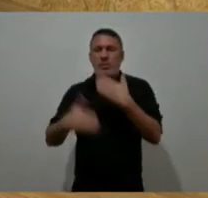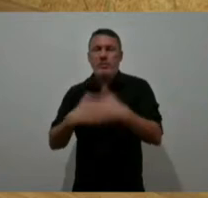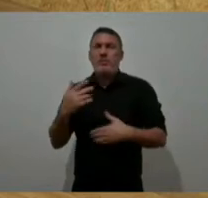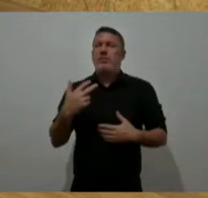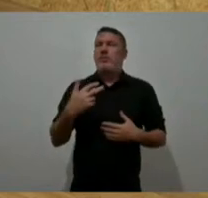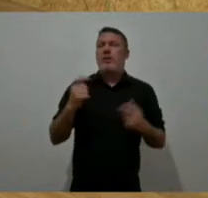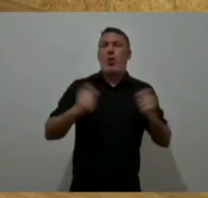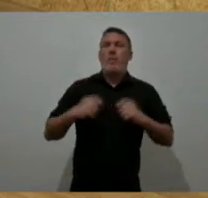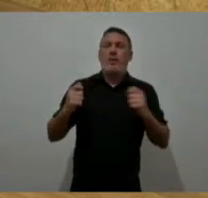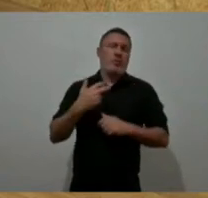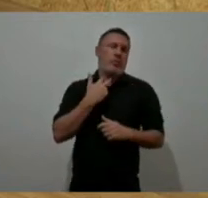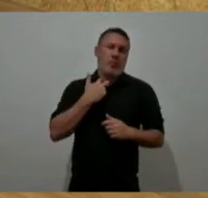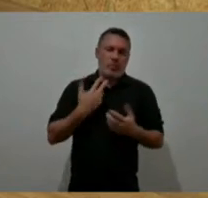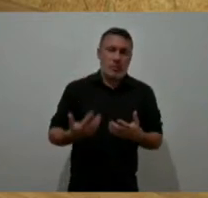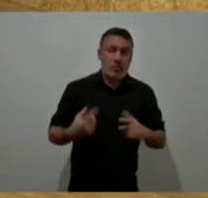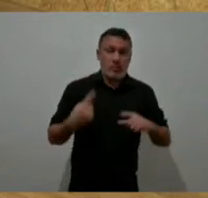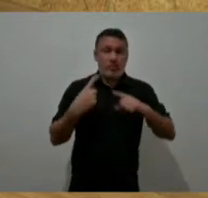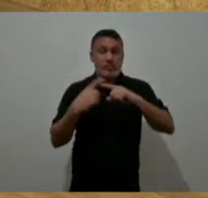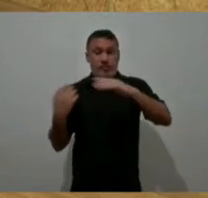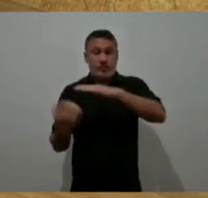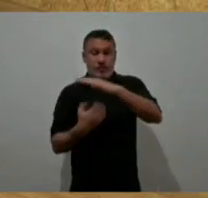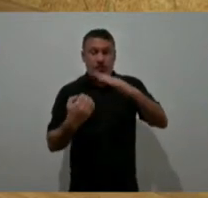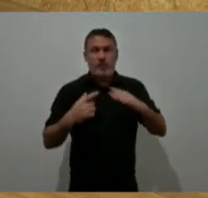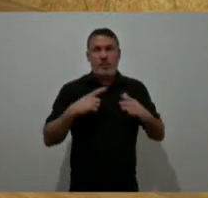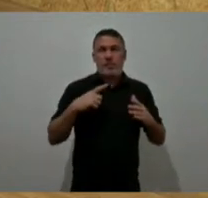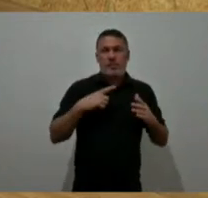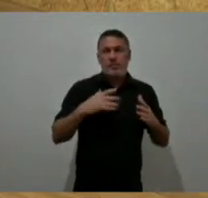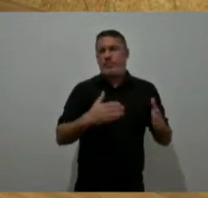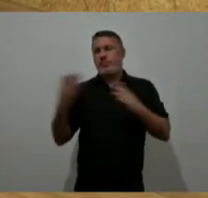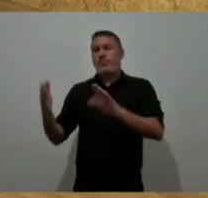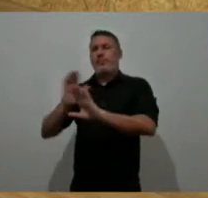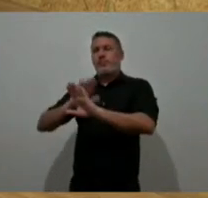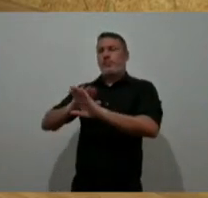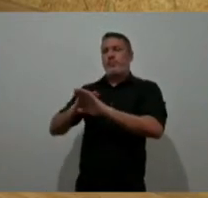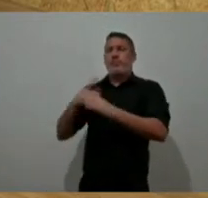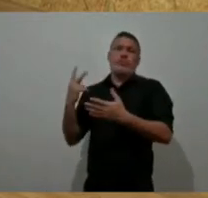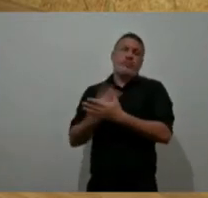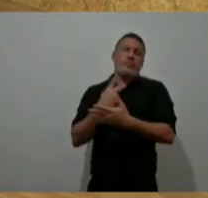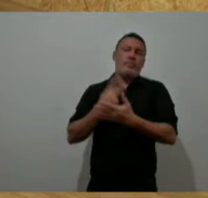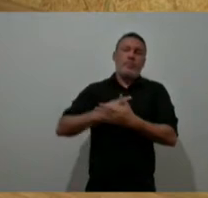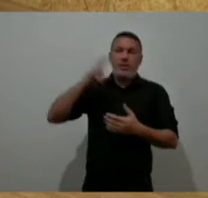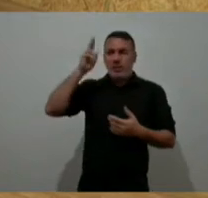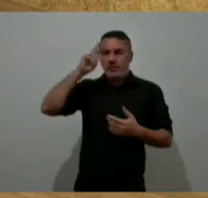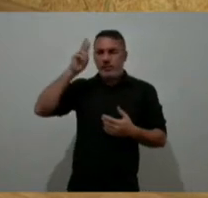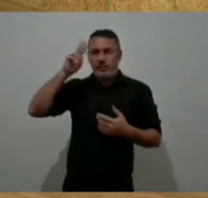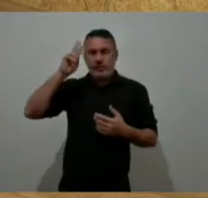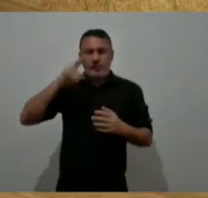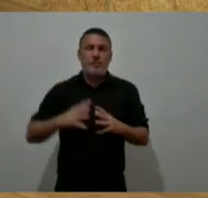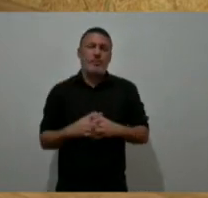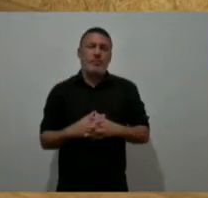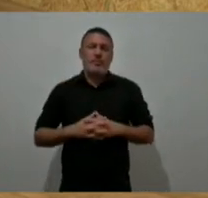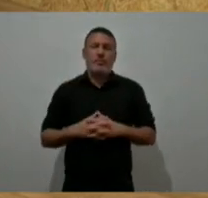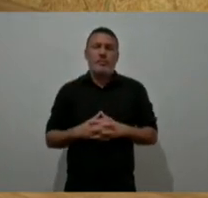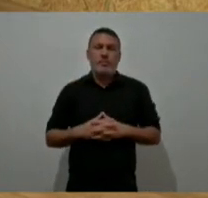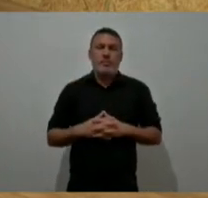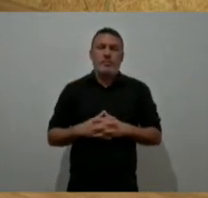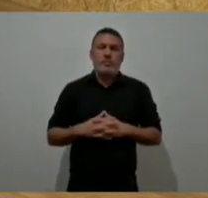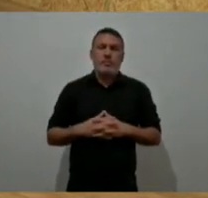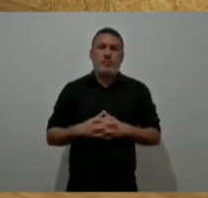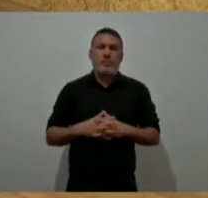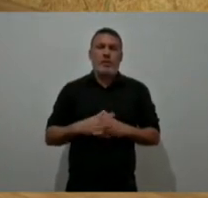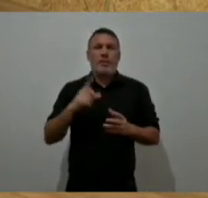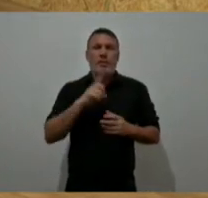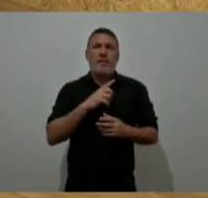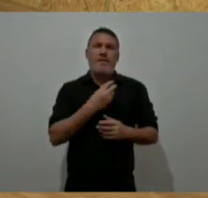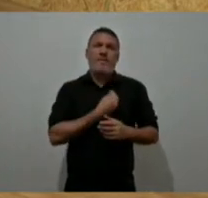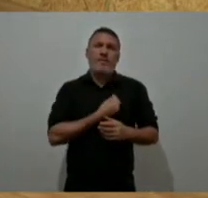empresas que estão no lado errado, vamos dizer assim, da história, né? Elas têm uma vida muito mais dura,